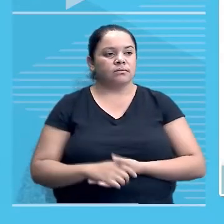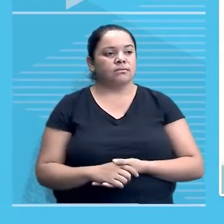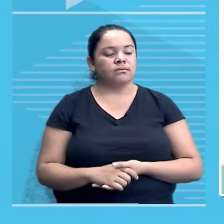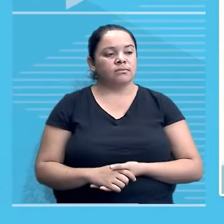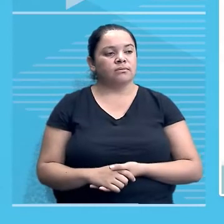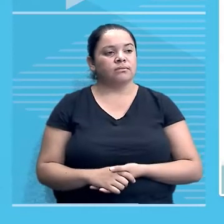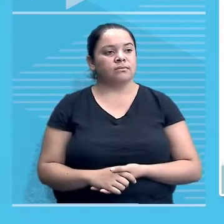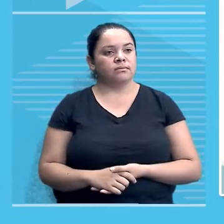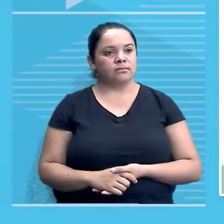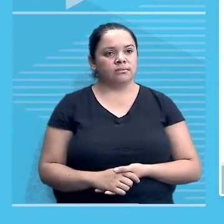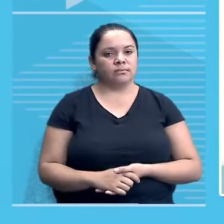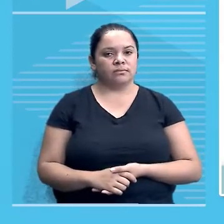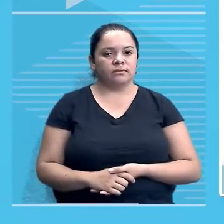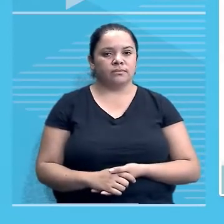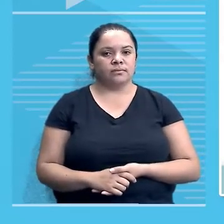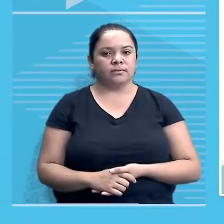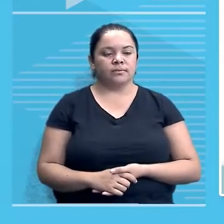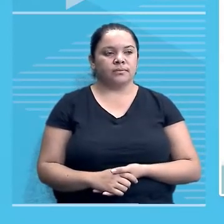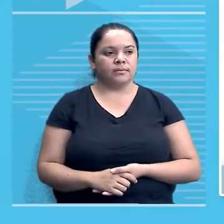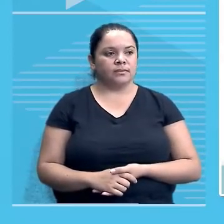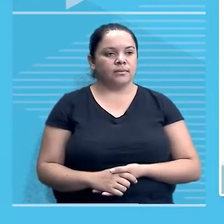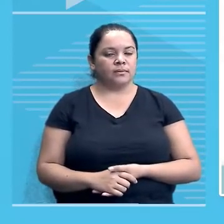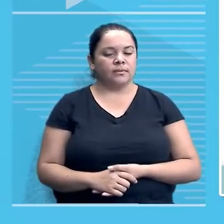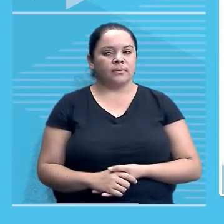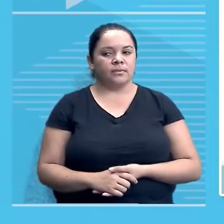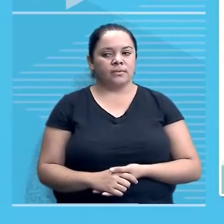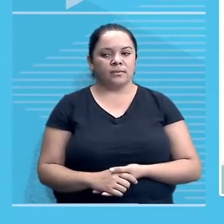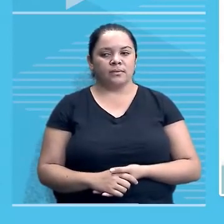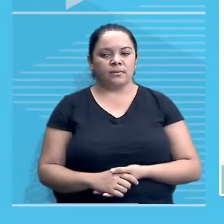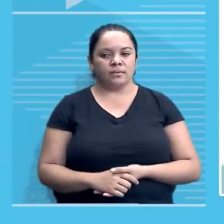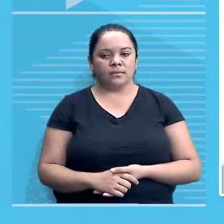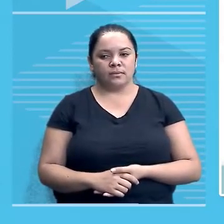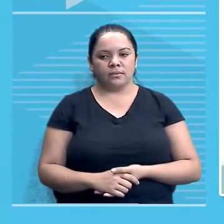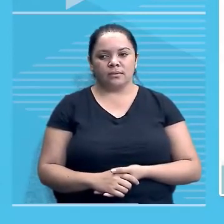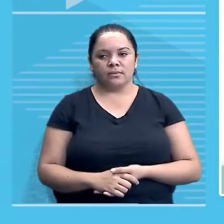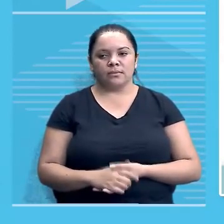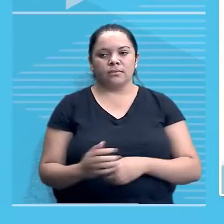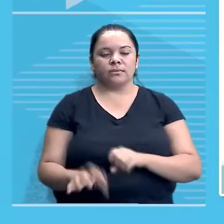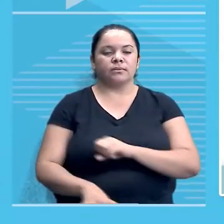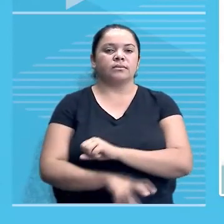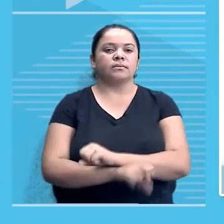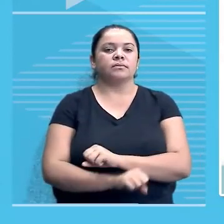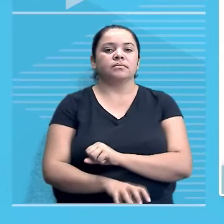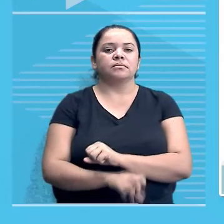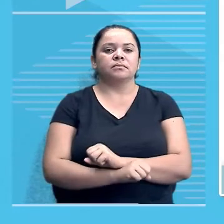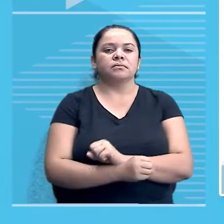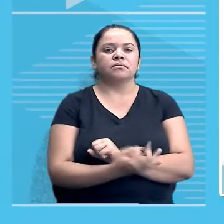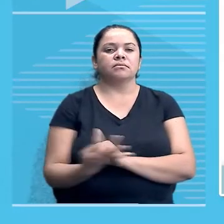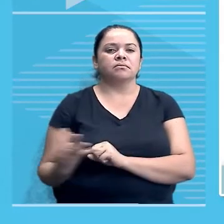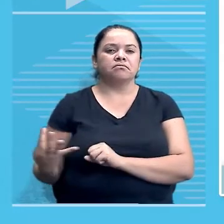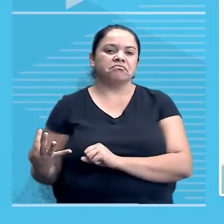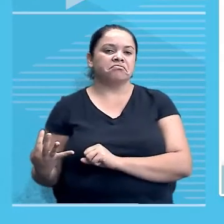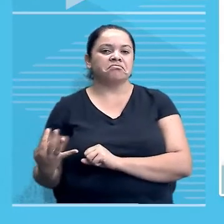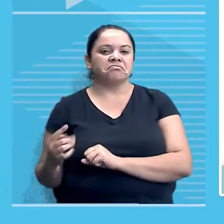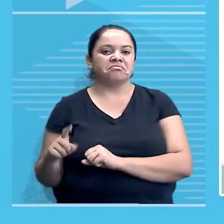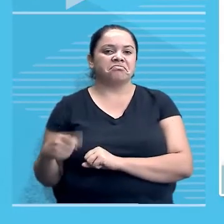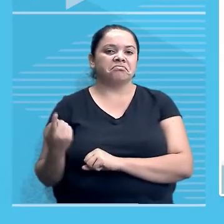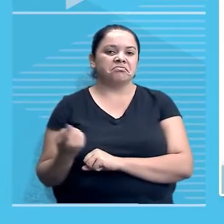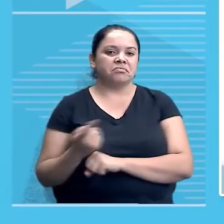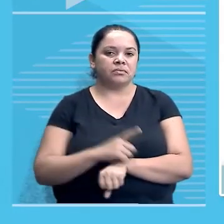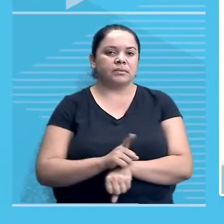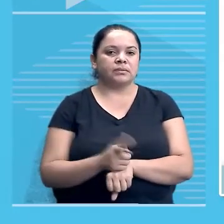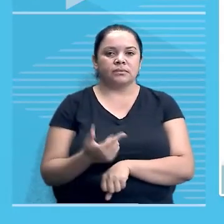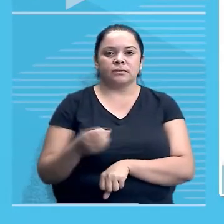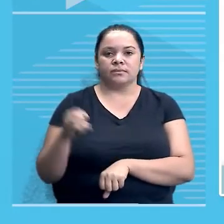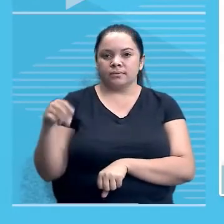quanto de calor ele recebeu após esses 20 minutos. Então, a primeira coisa que eu vou fazer é o seguinte,